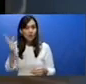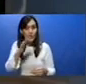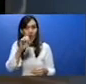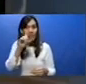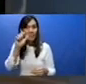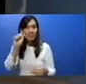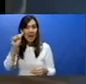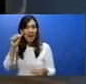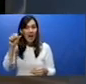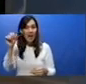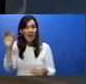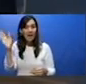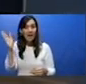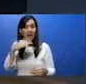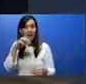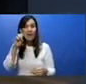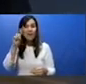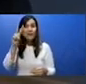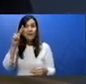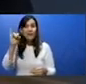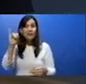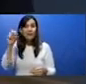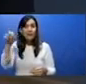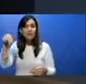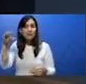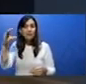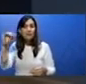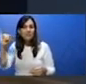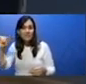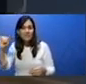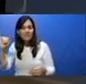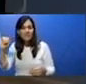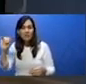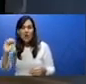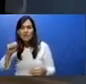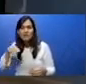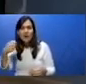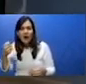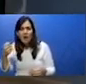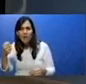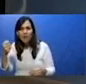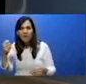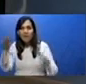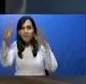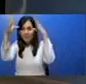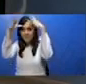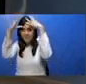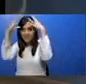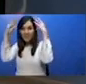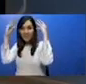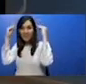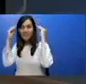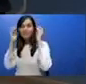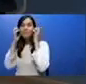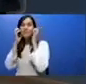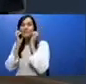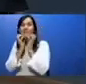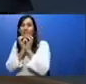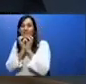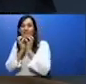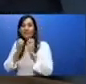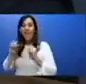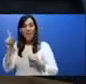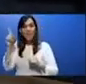anos de Leonardo da Vinci. Vamos conhecer um pouquinho da trajetória do gênio que viveu entre a